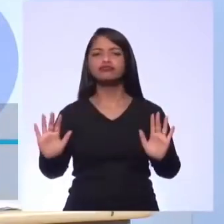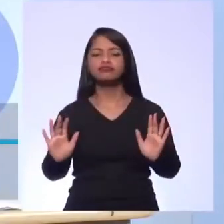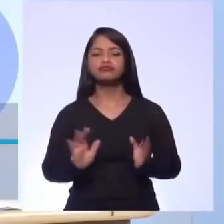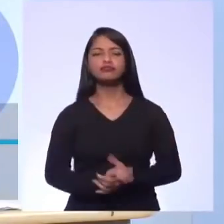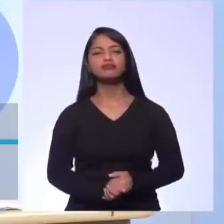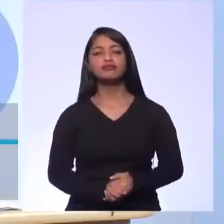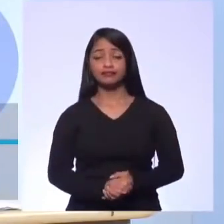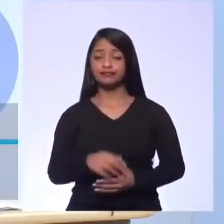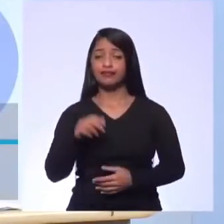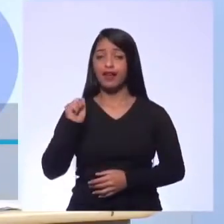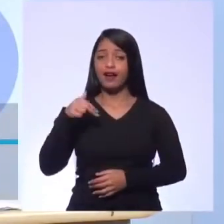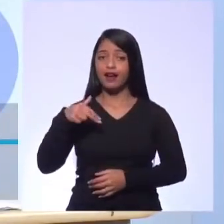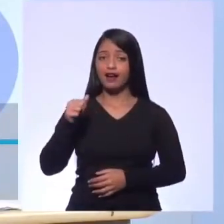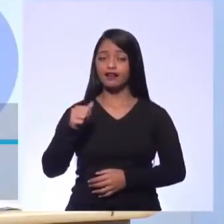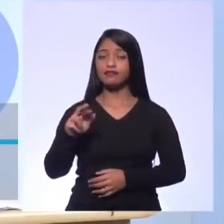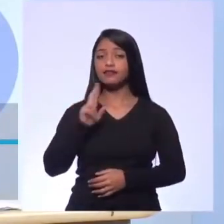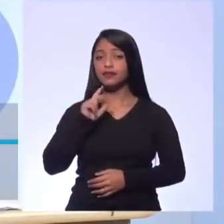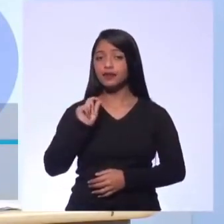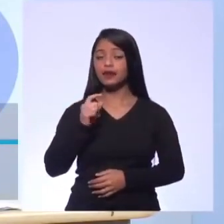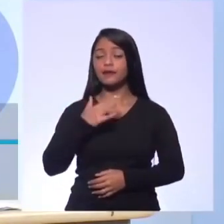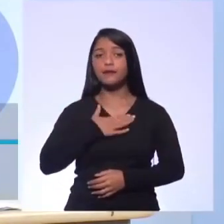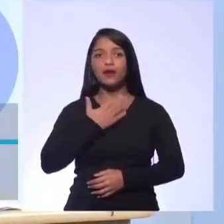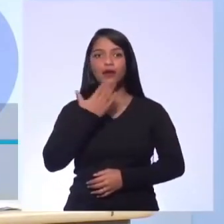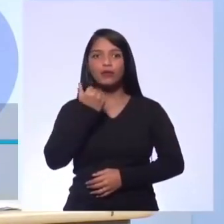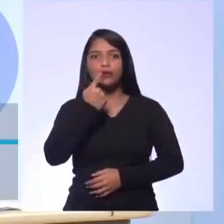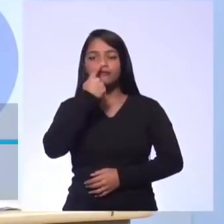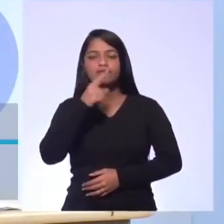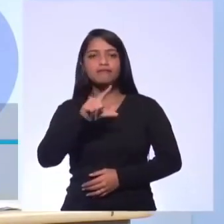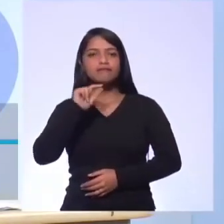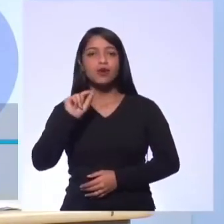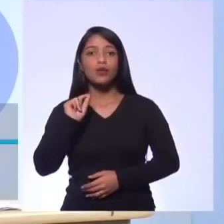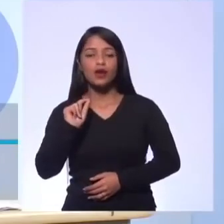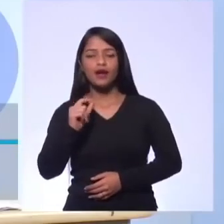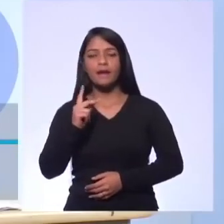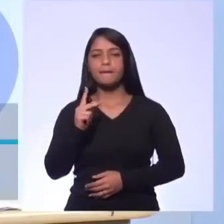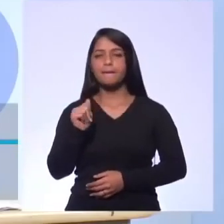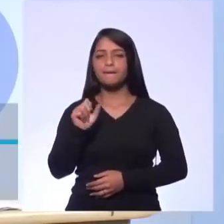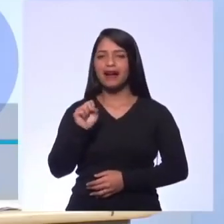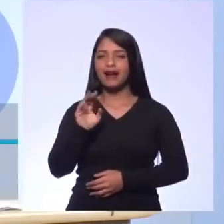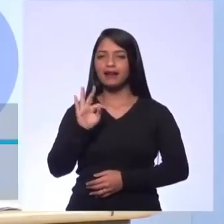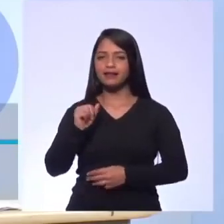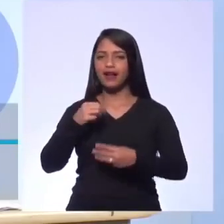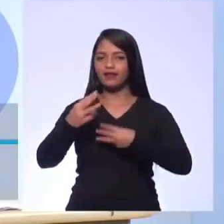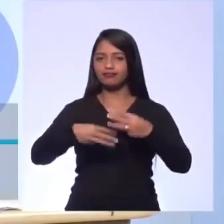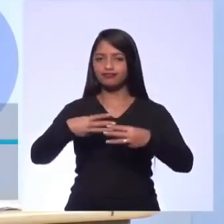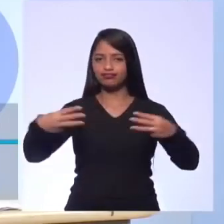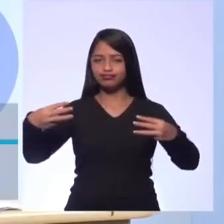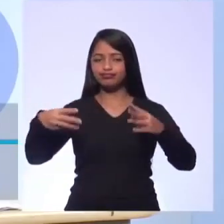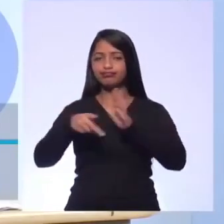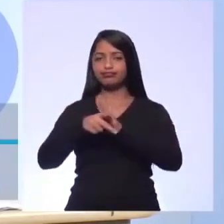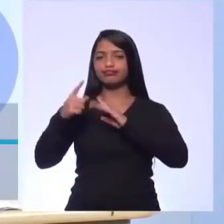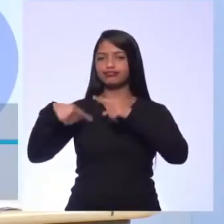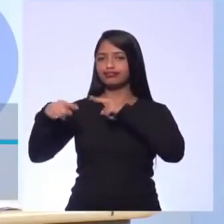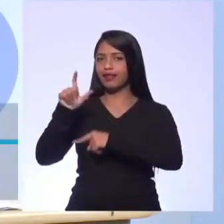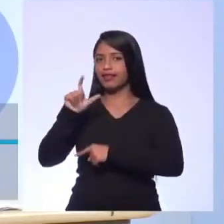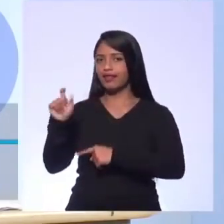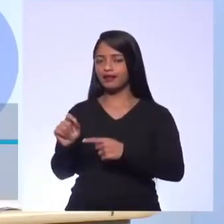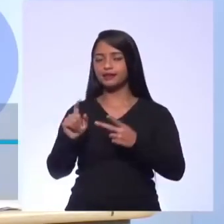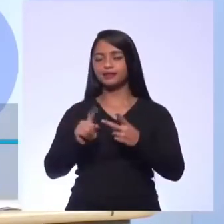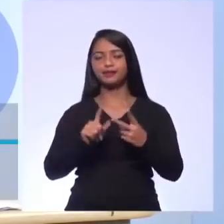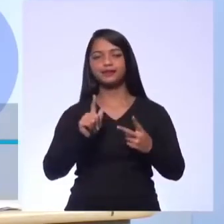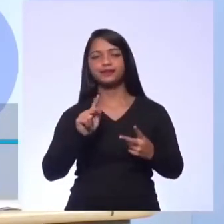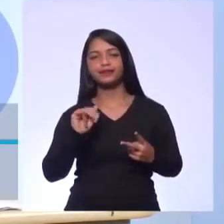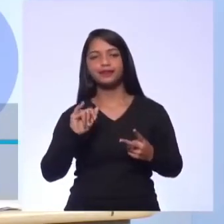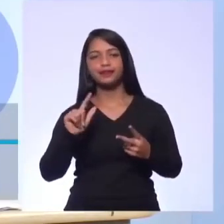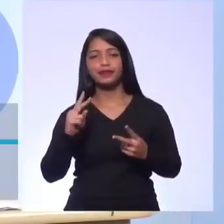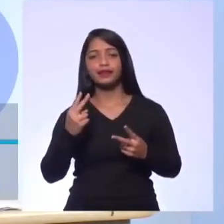Ana Beatriz respondeu: My favorite dish is pasta. It is an Italian dish. Uhum. O Guilherme: My